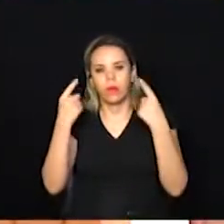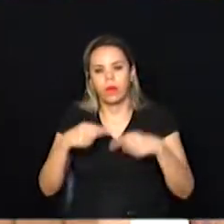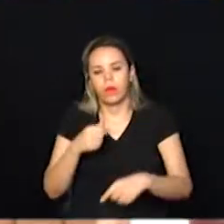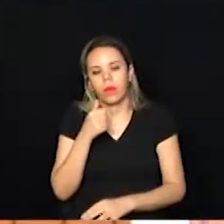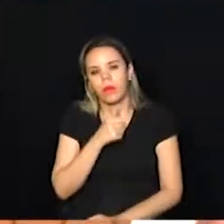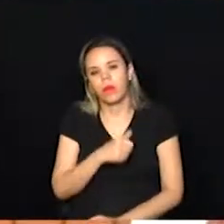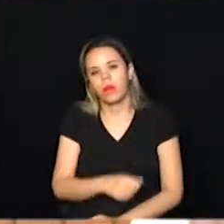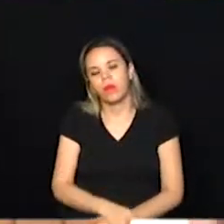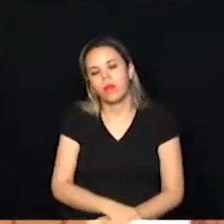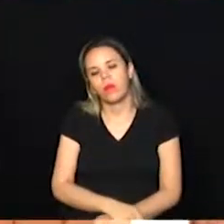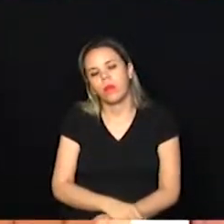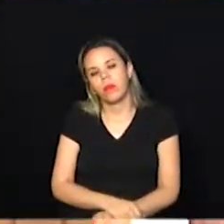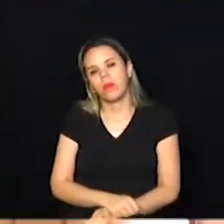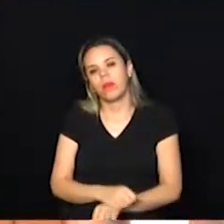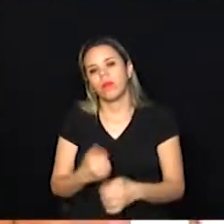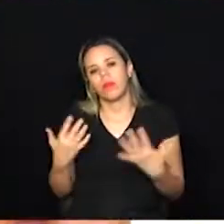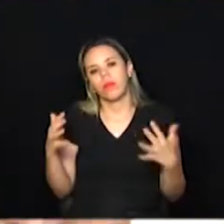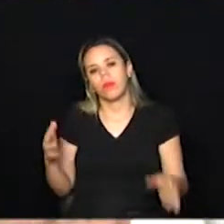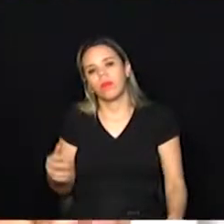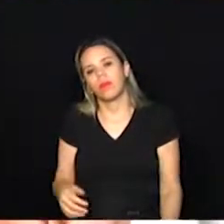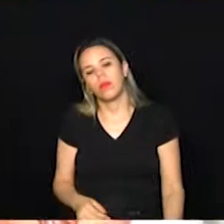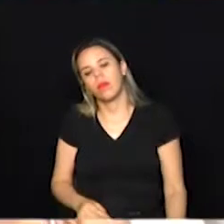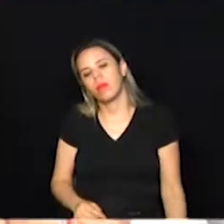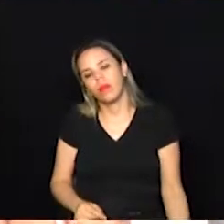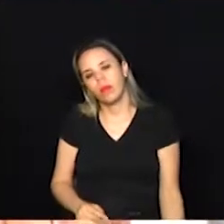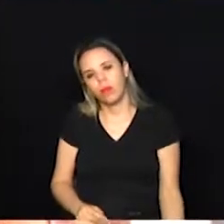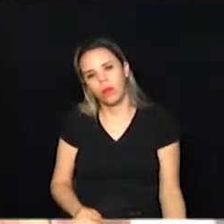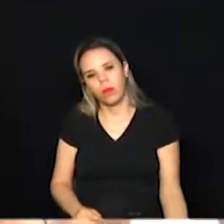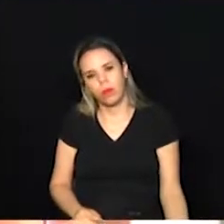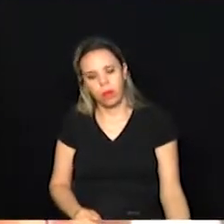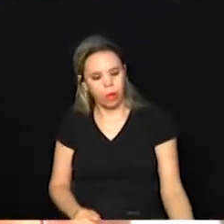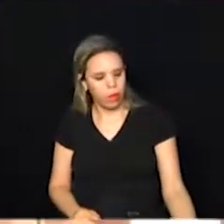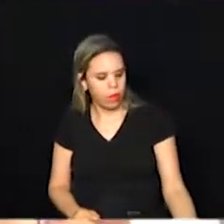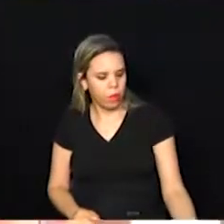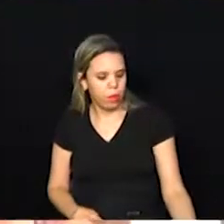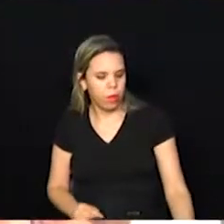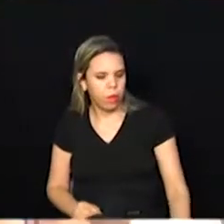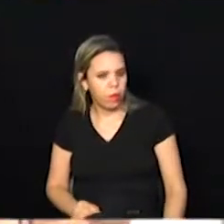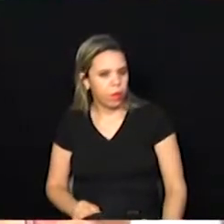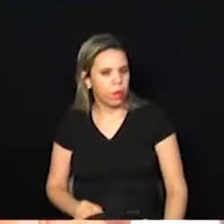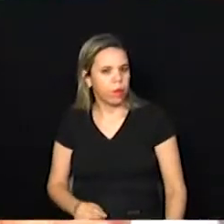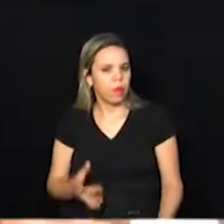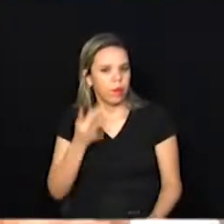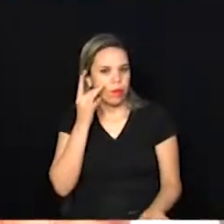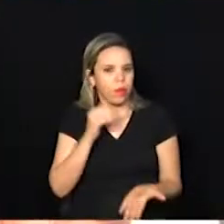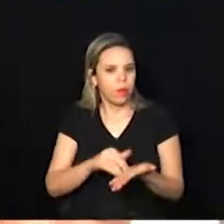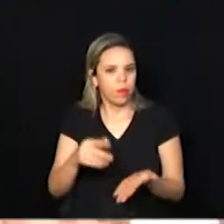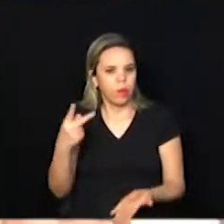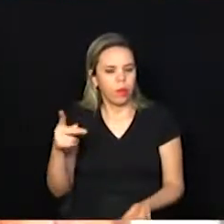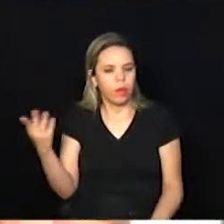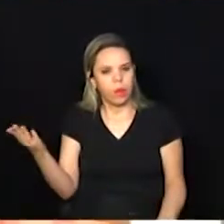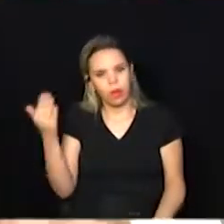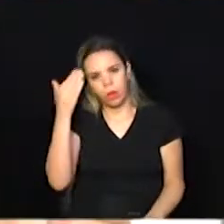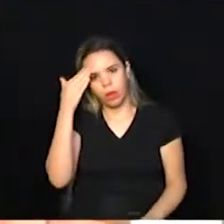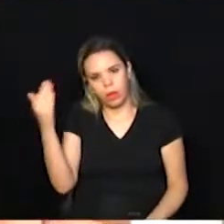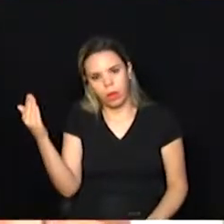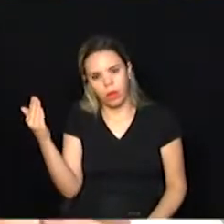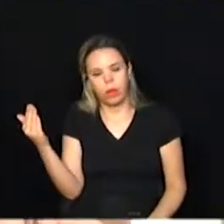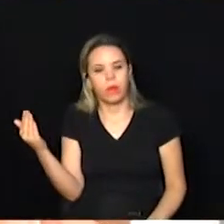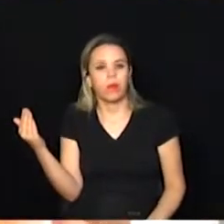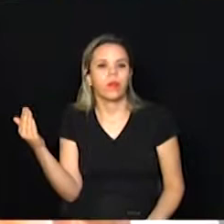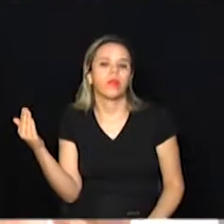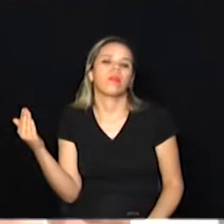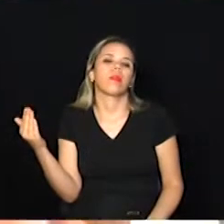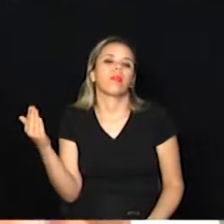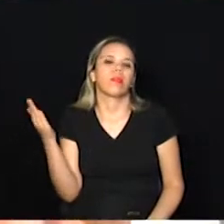né? Quero parabenizar também a presença aqui da secretária, né? Agradecer. A